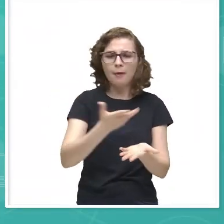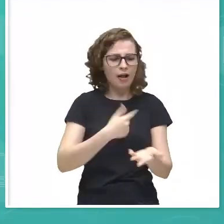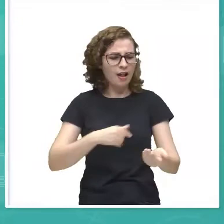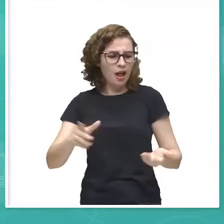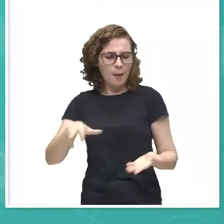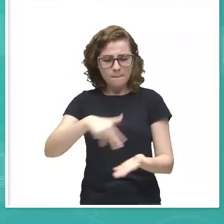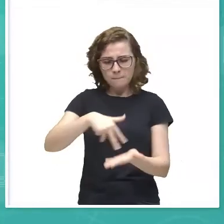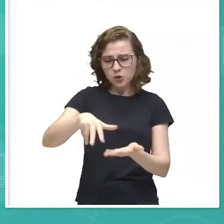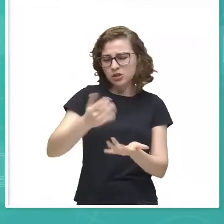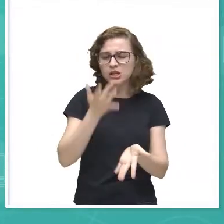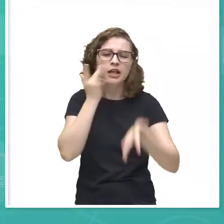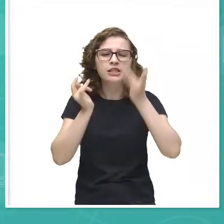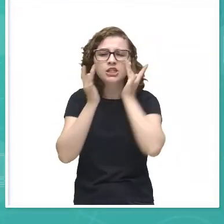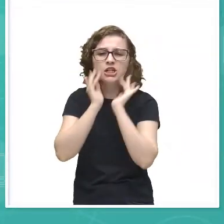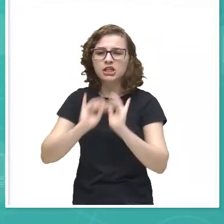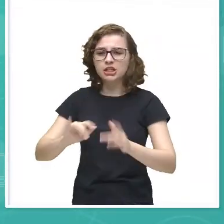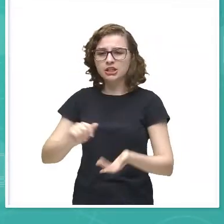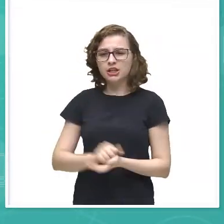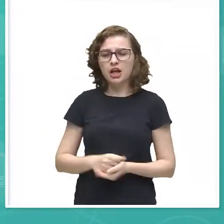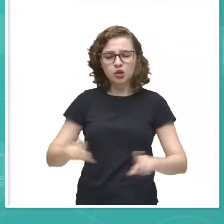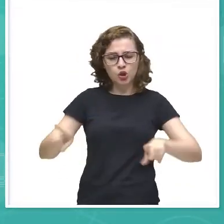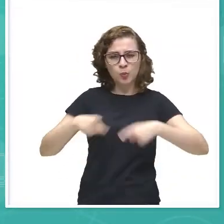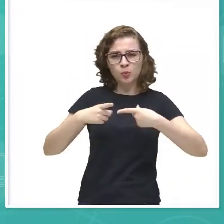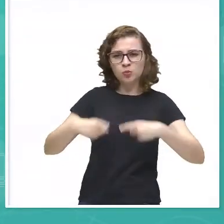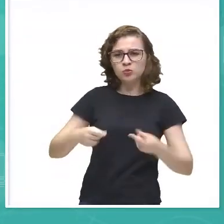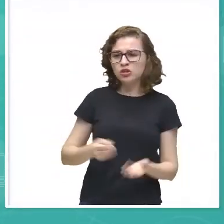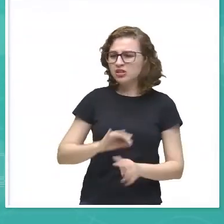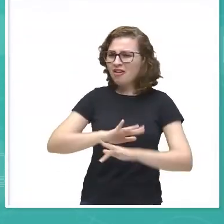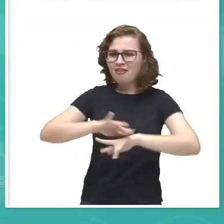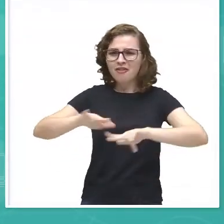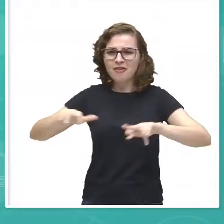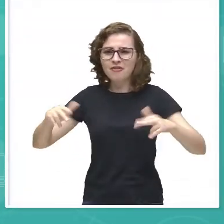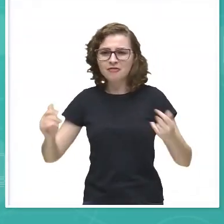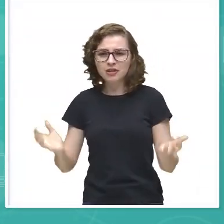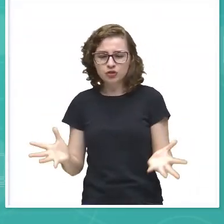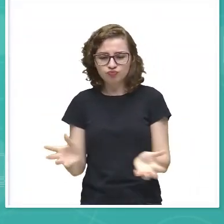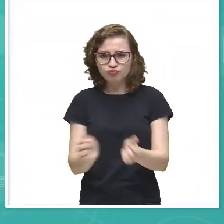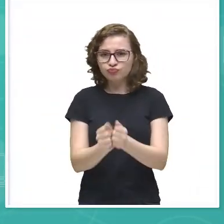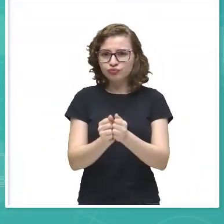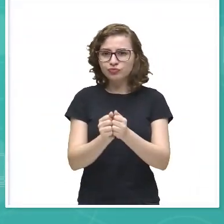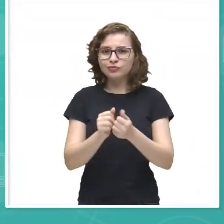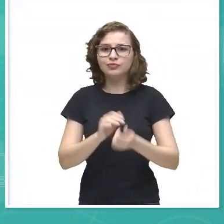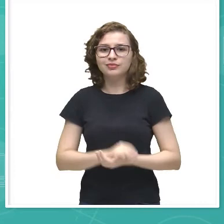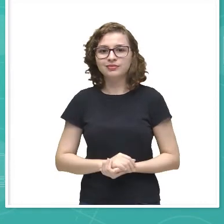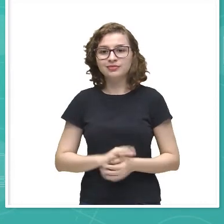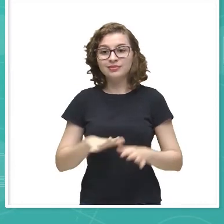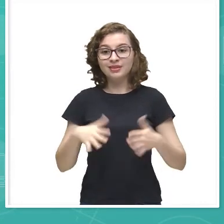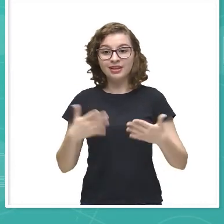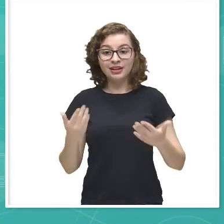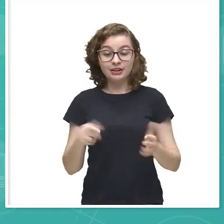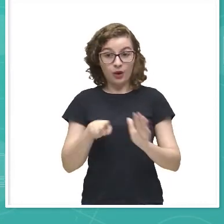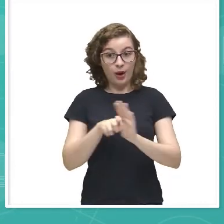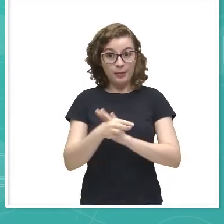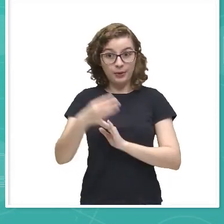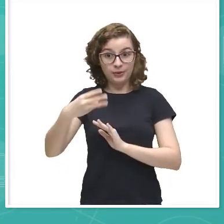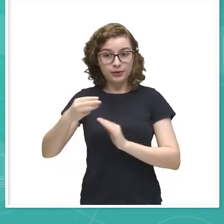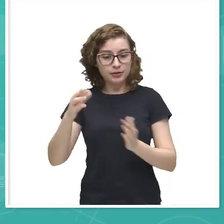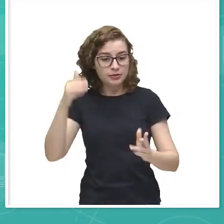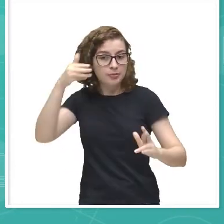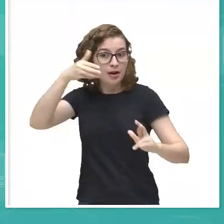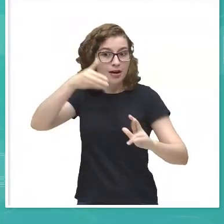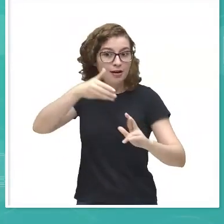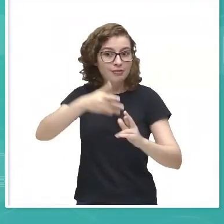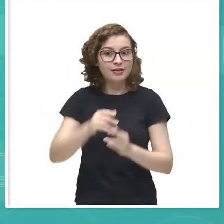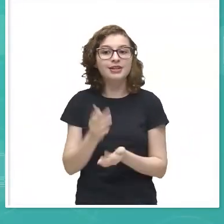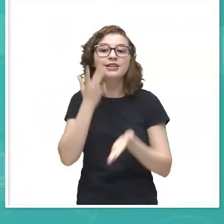tem dança. Eles colocam um pouco de tudo. Então, por isso, né, que a questão ela fez essa relação com